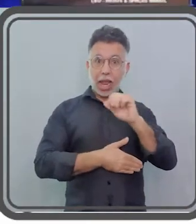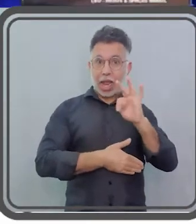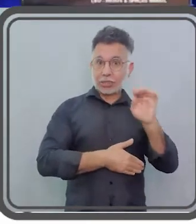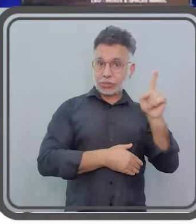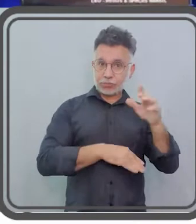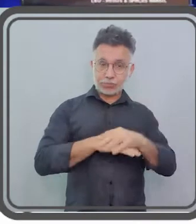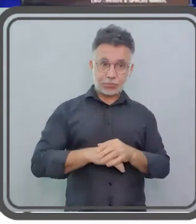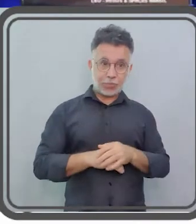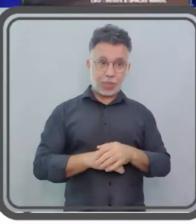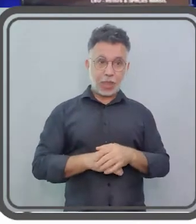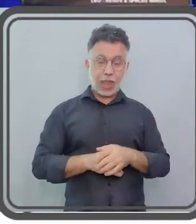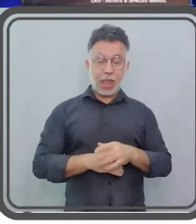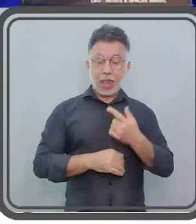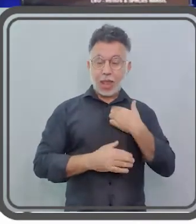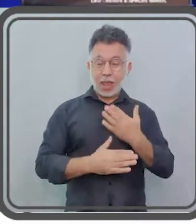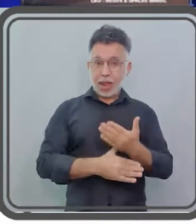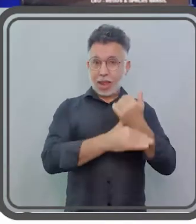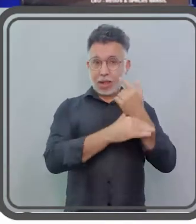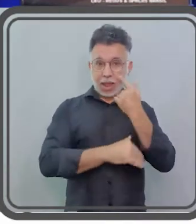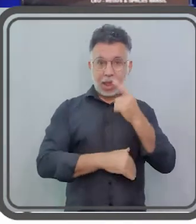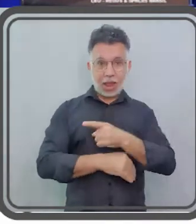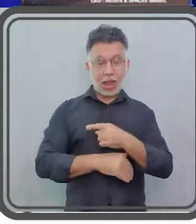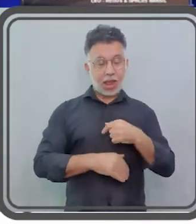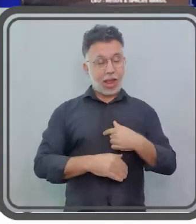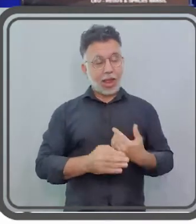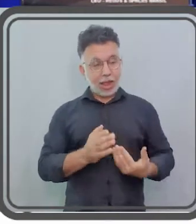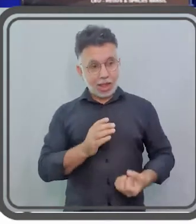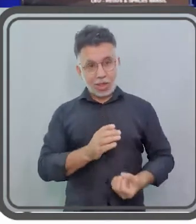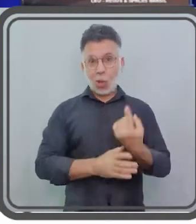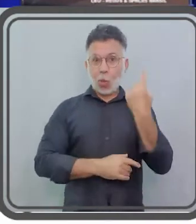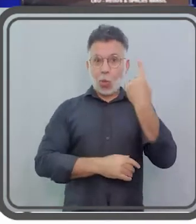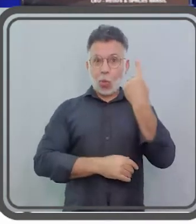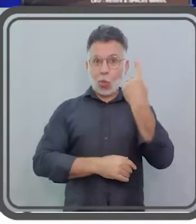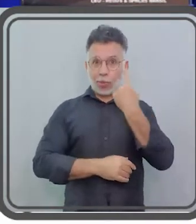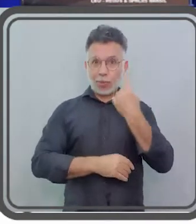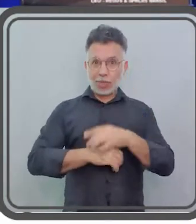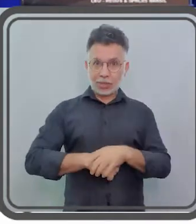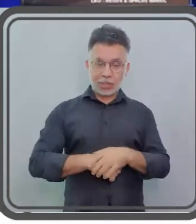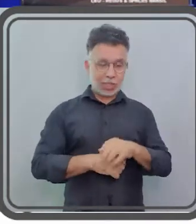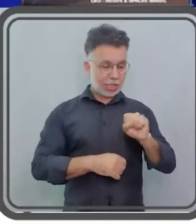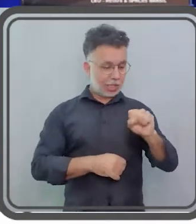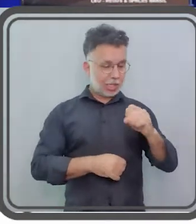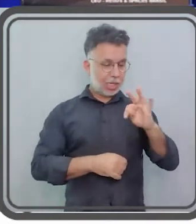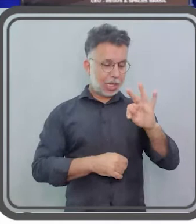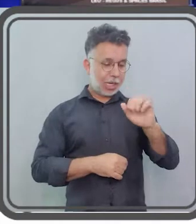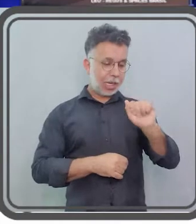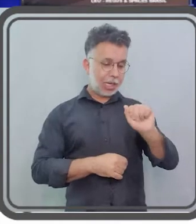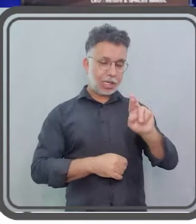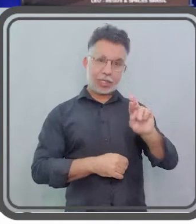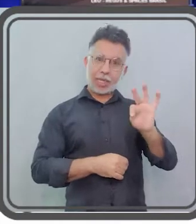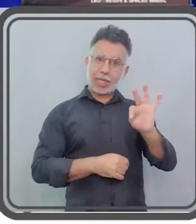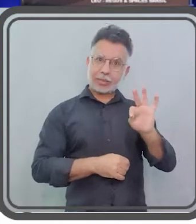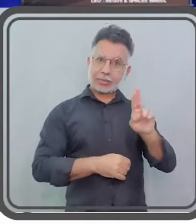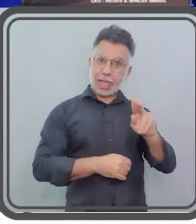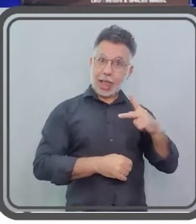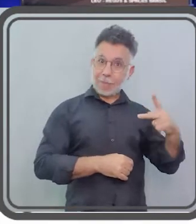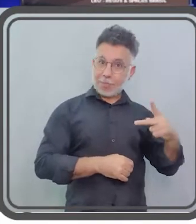de passo, hoje é o Silicon Valley do Brasil. Não? Tem startups de renome, unicórnios que nasceram